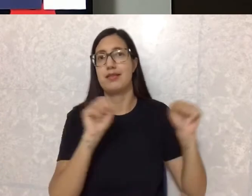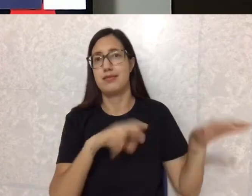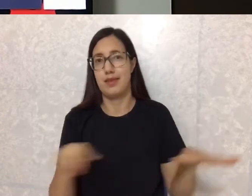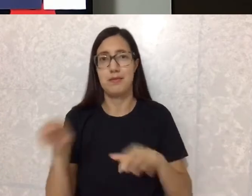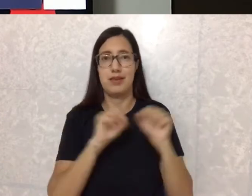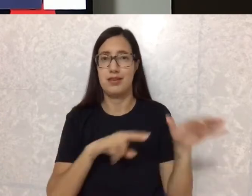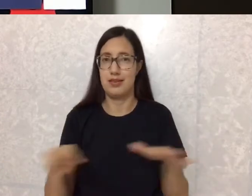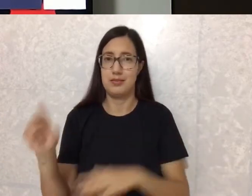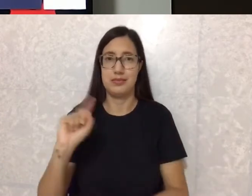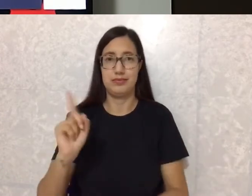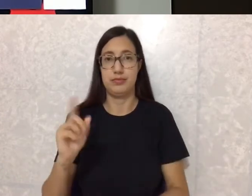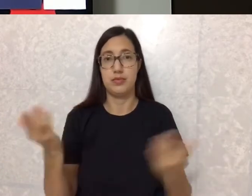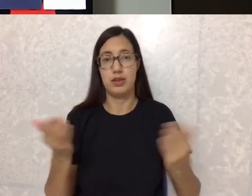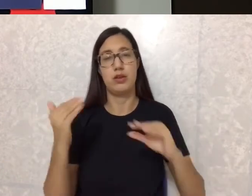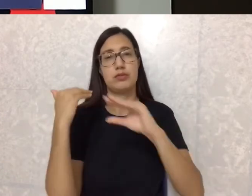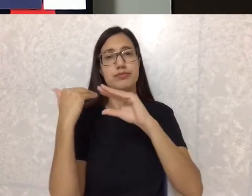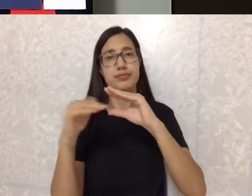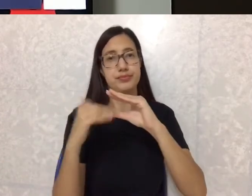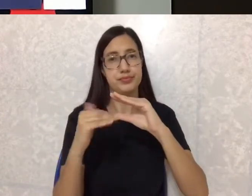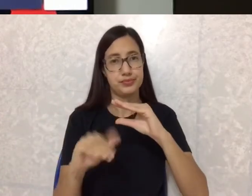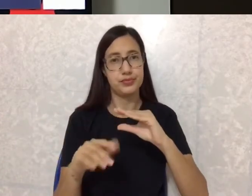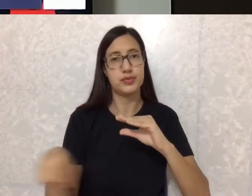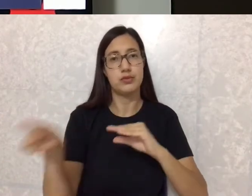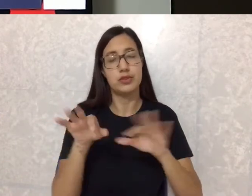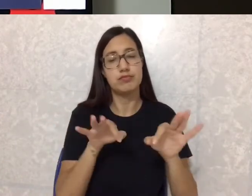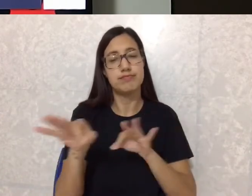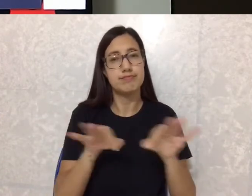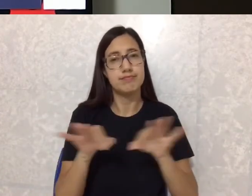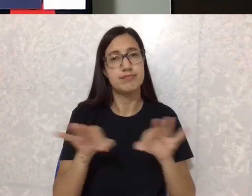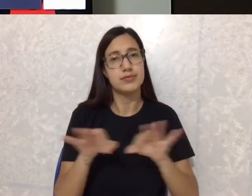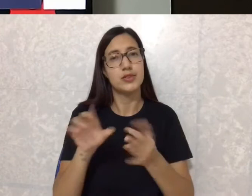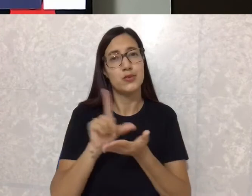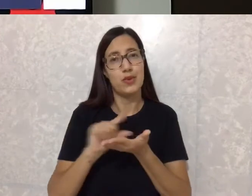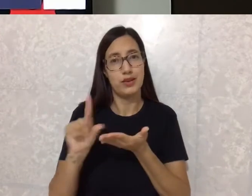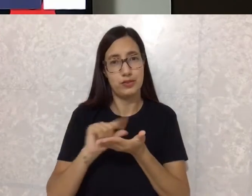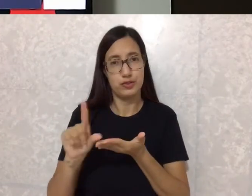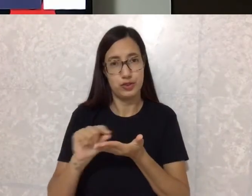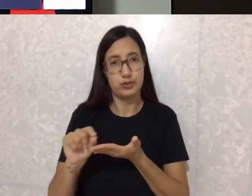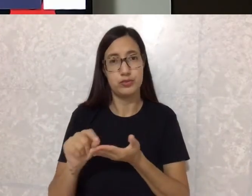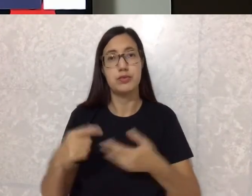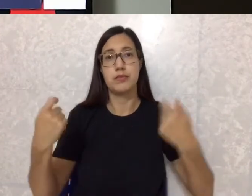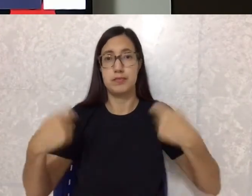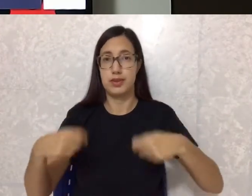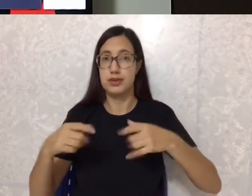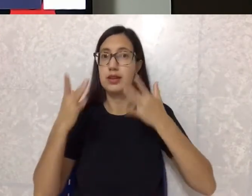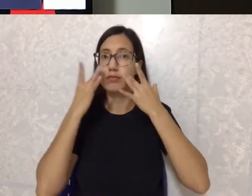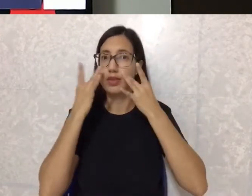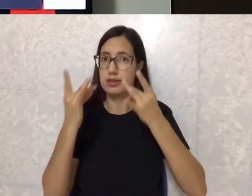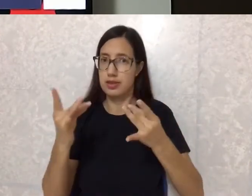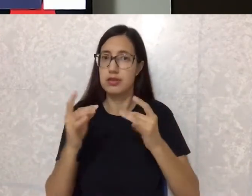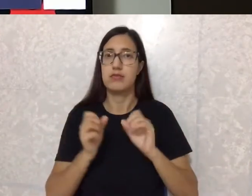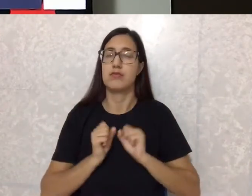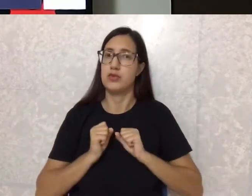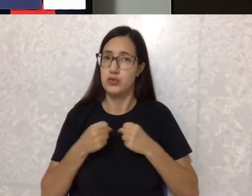para vocês, o foco vai ser vocês aproveitarem para a elaboração do artigo. Então, assim, essa fase exige um pouco mais de proatividade de vocês,